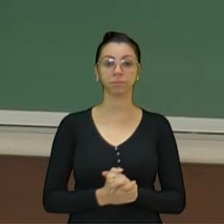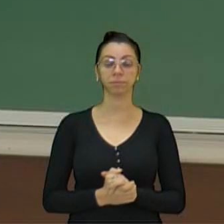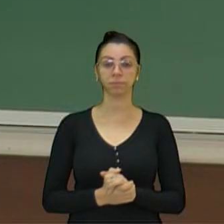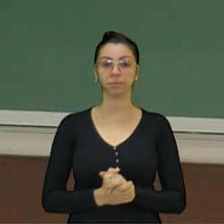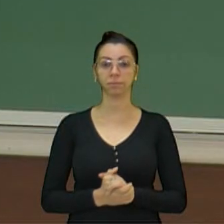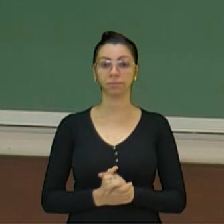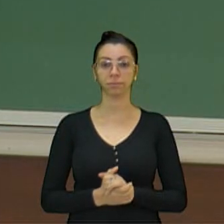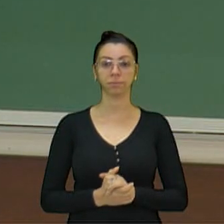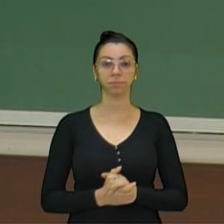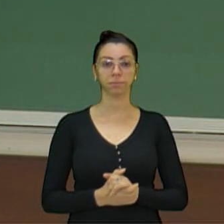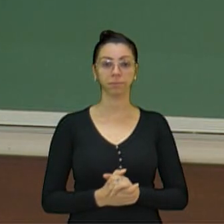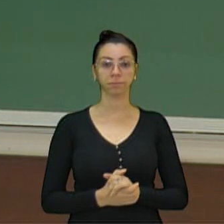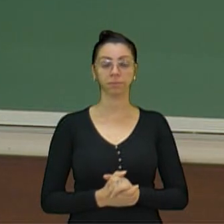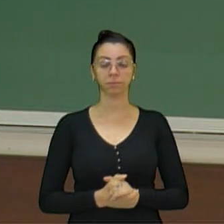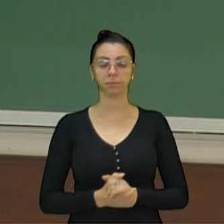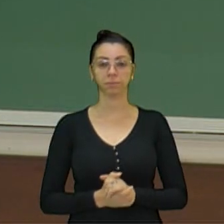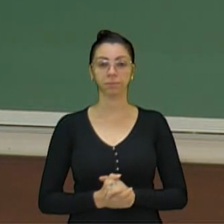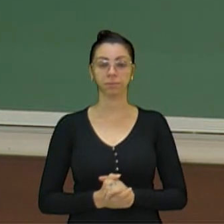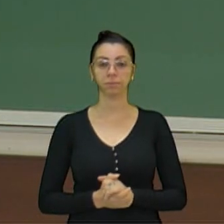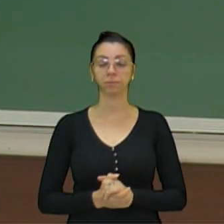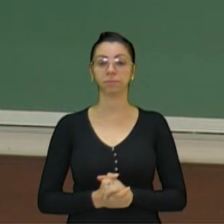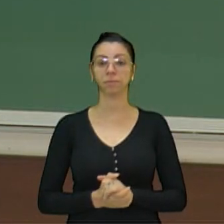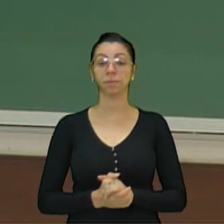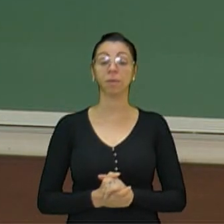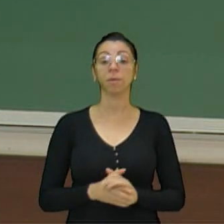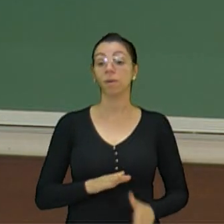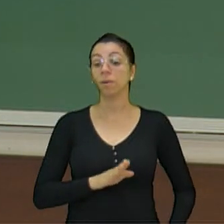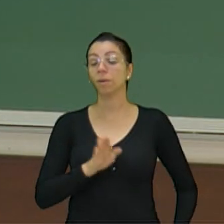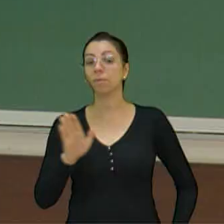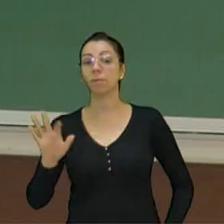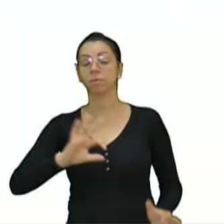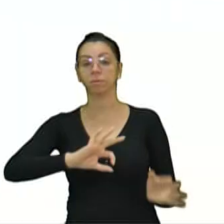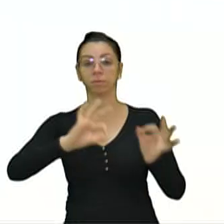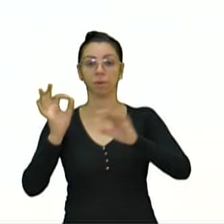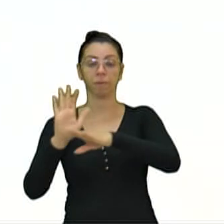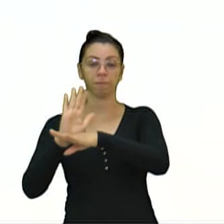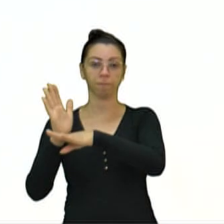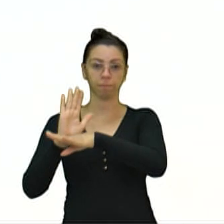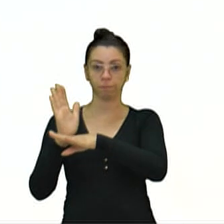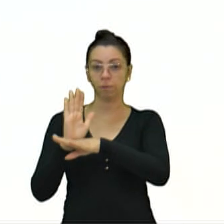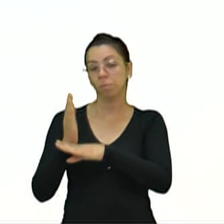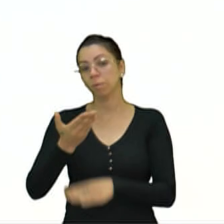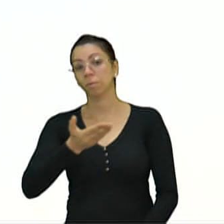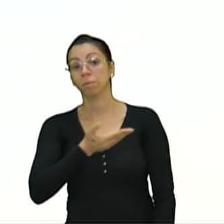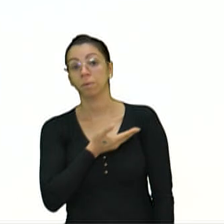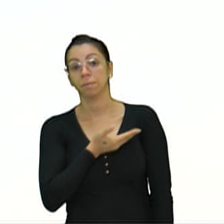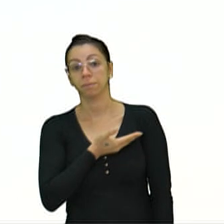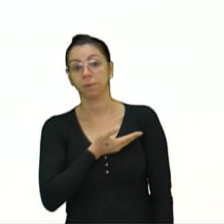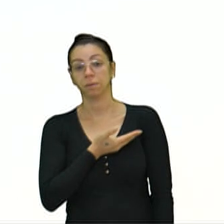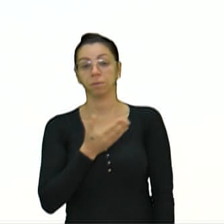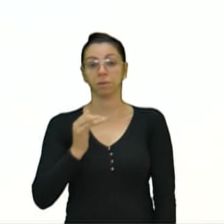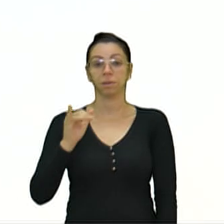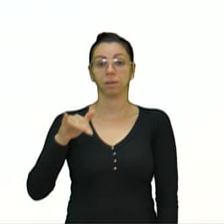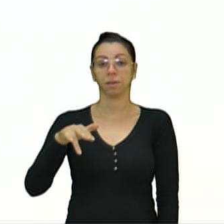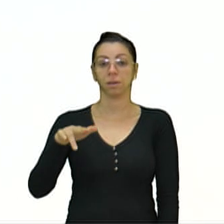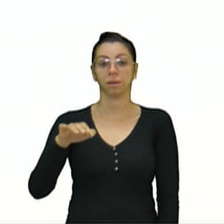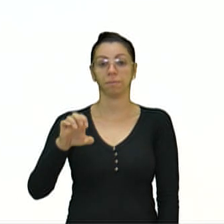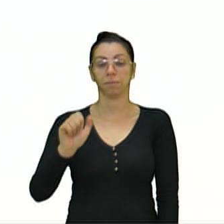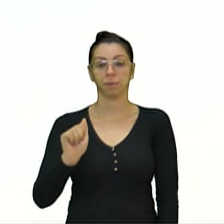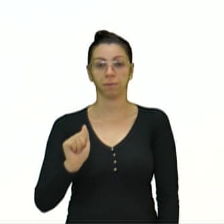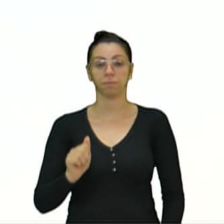the movies with my friends. Eu gosto de ir ao cinema com os meus amigos, ok? With, com, nesse caso